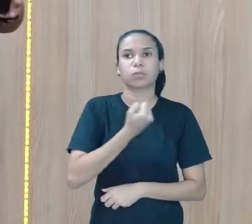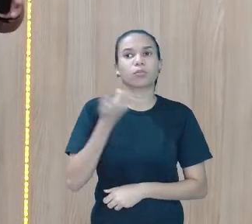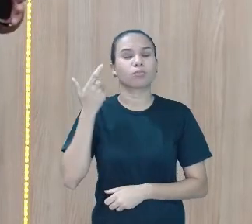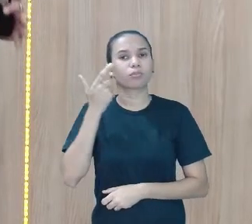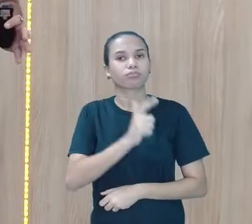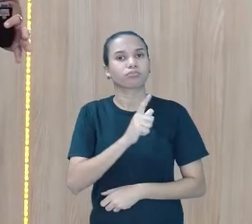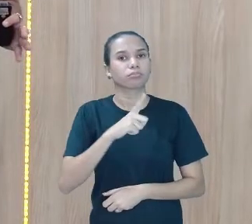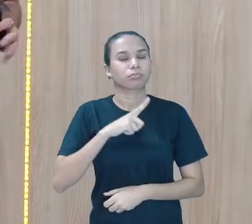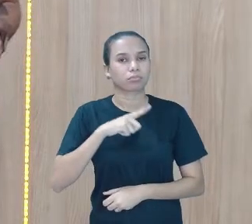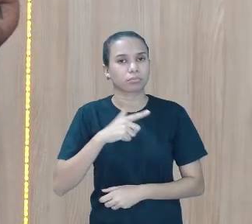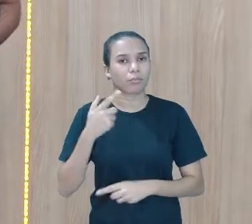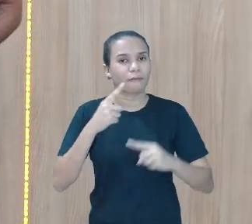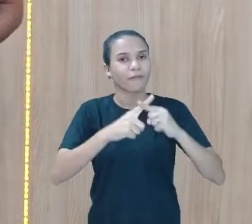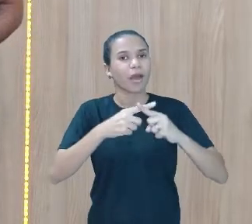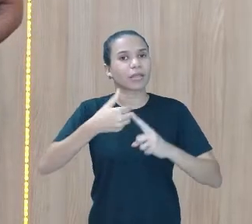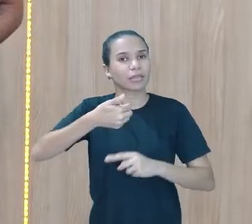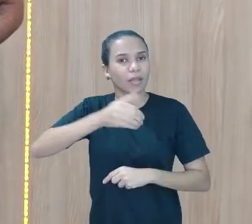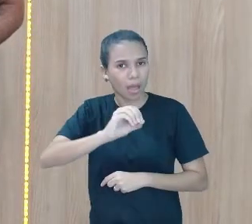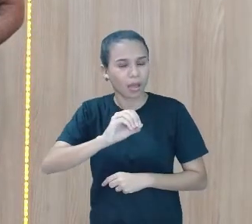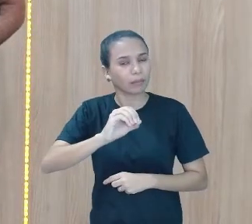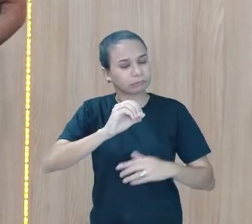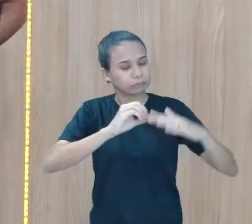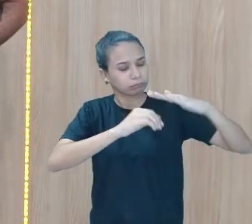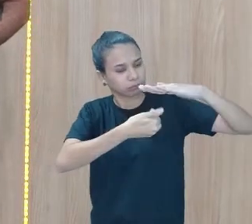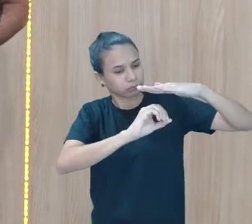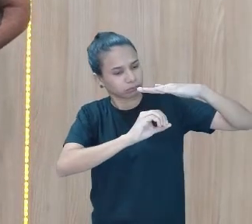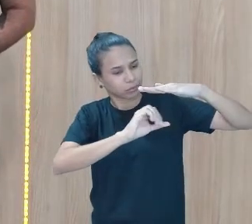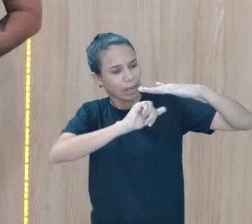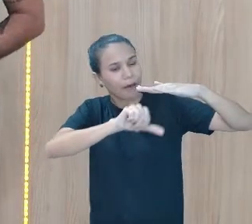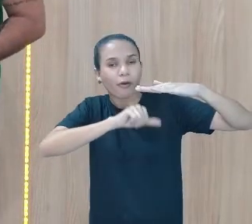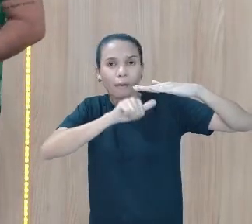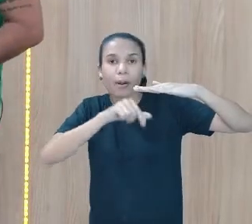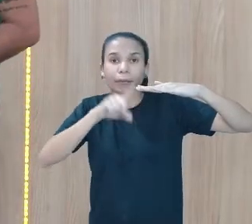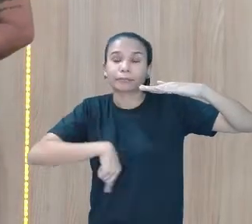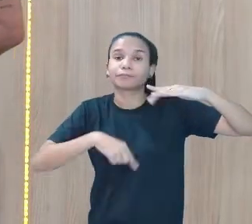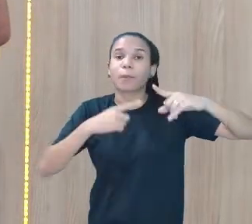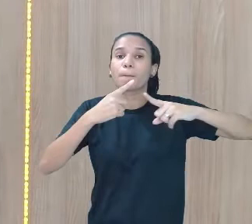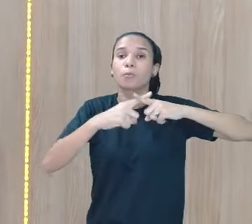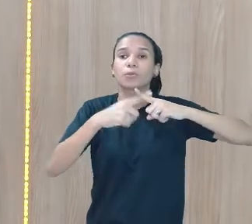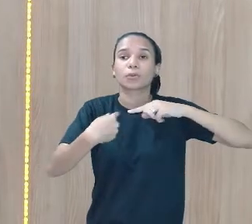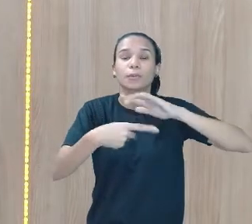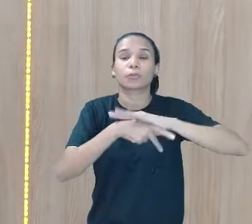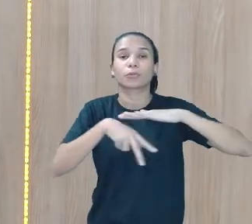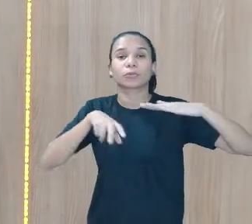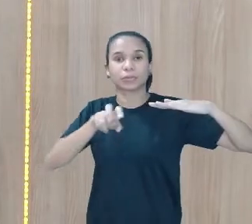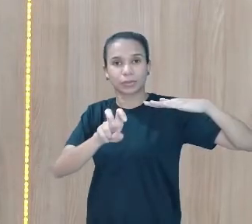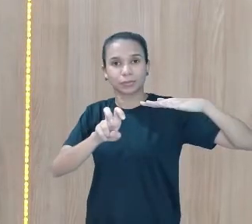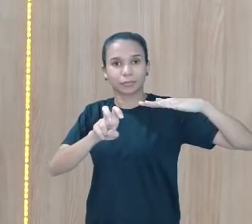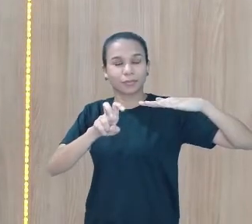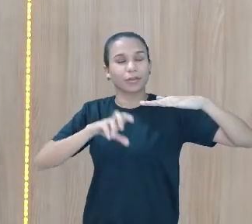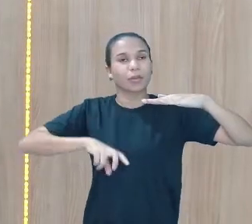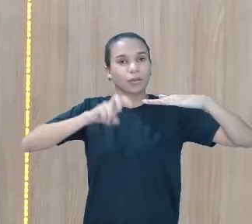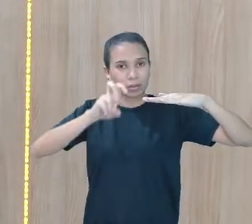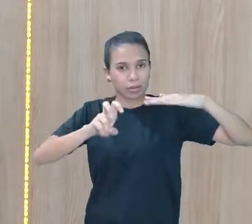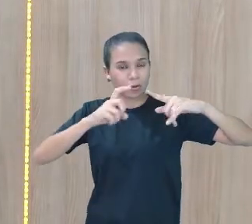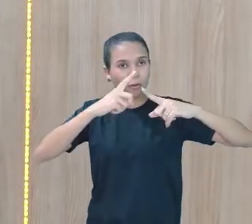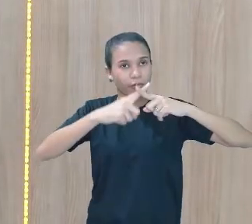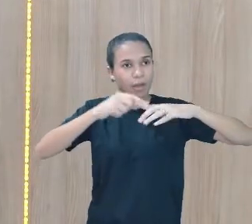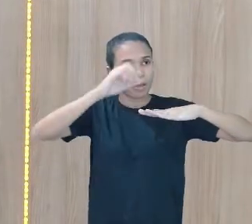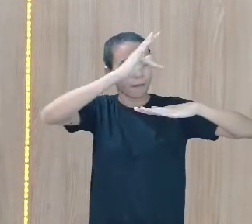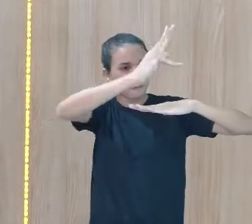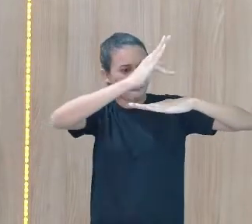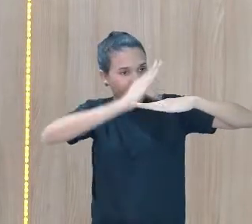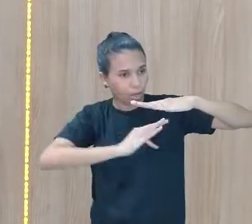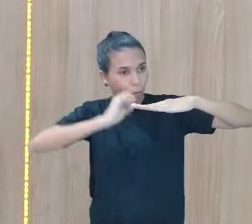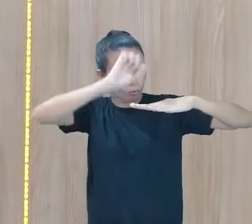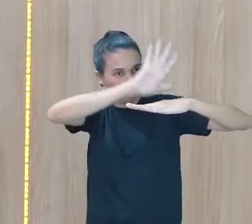que seja um múltiplo de 10. Nesse caso aqui, fica igual a multiplicação por 5. Então, multiplicando toda